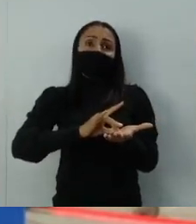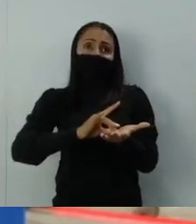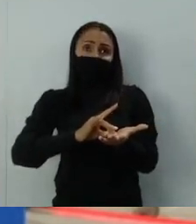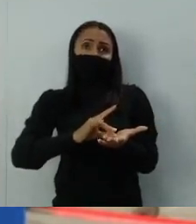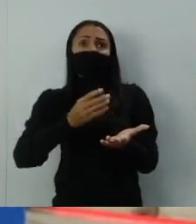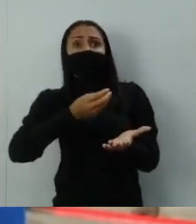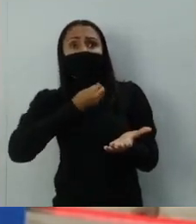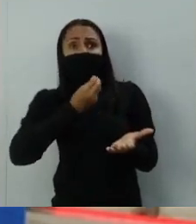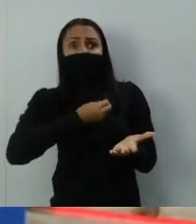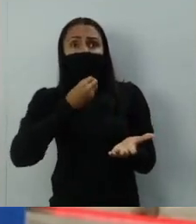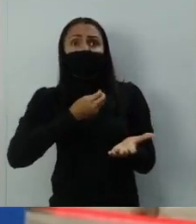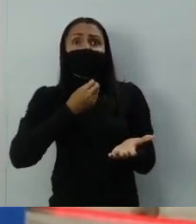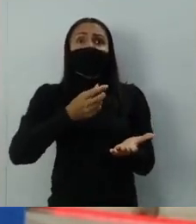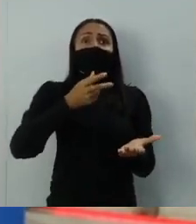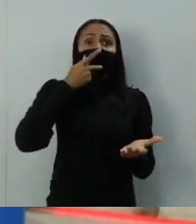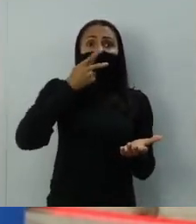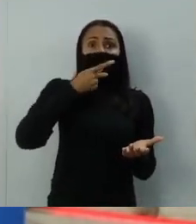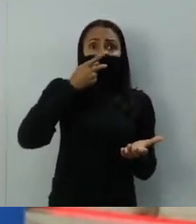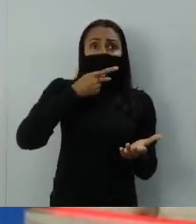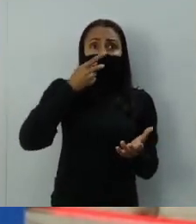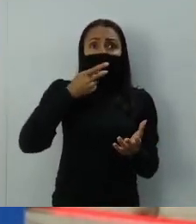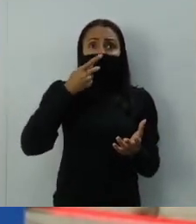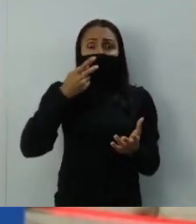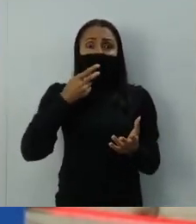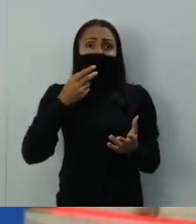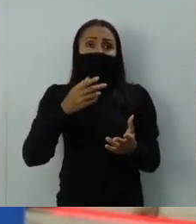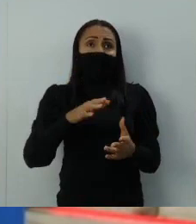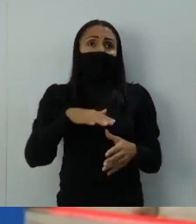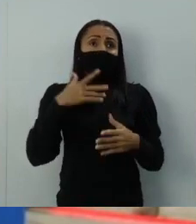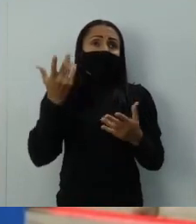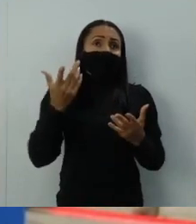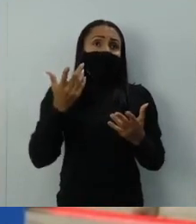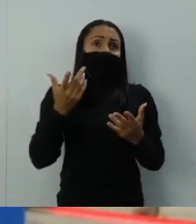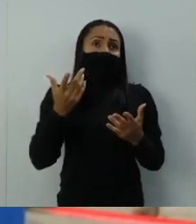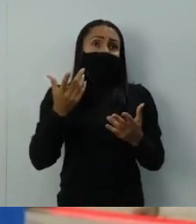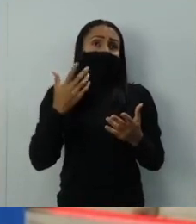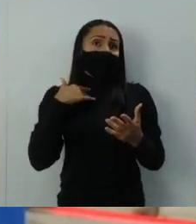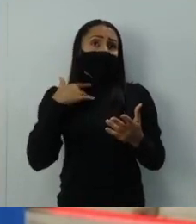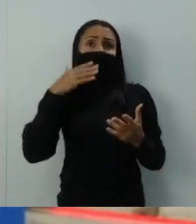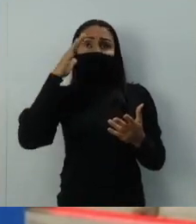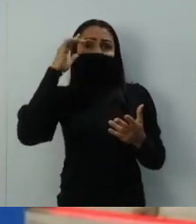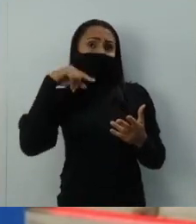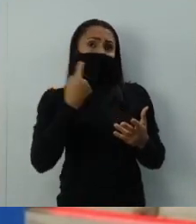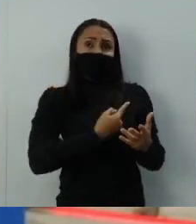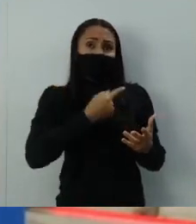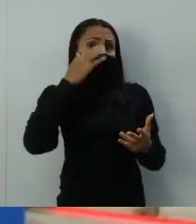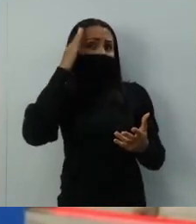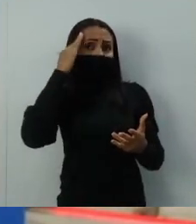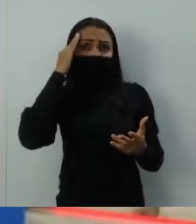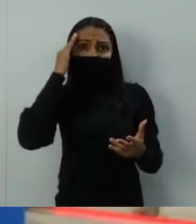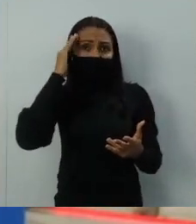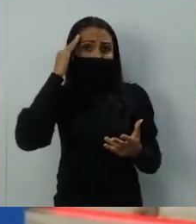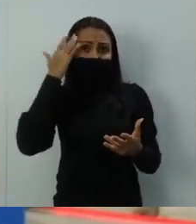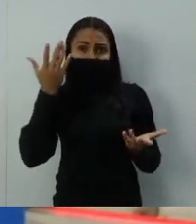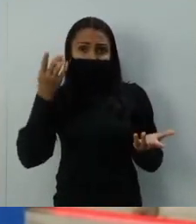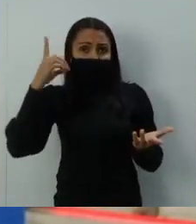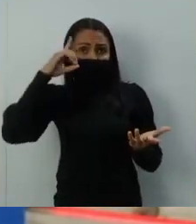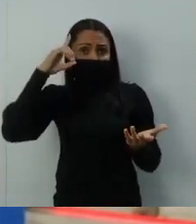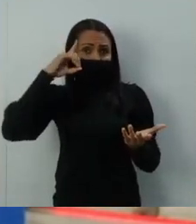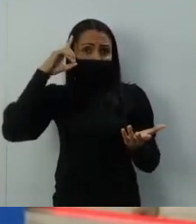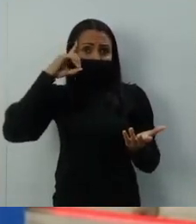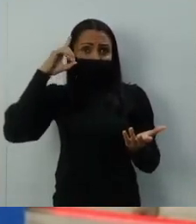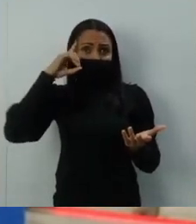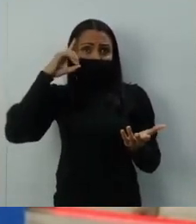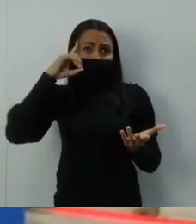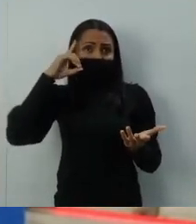de algo que não faz parte ou que não faz parte do nosso dia a dia, que não faz parte